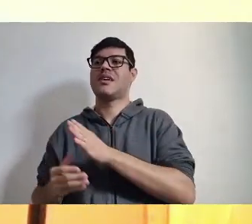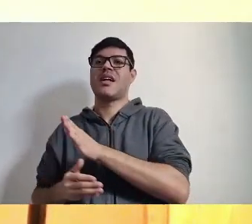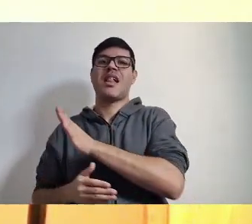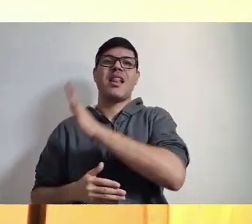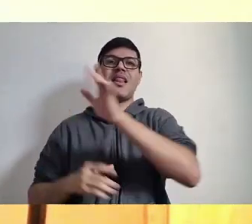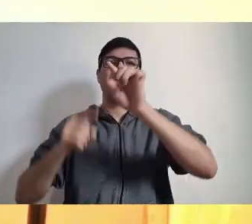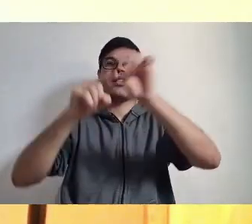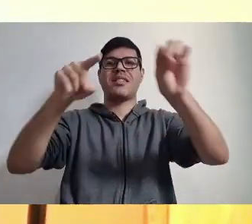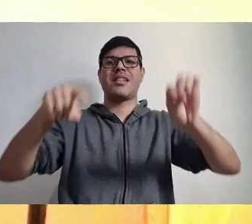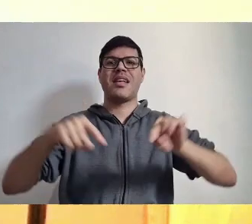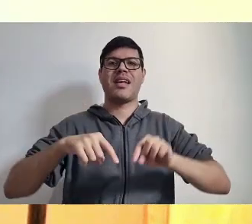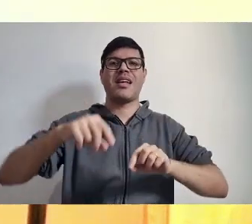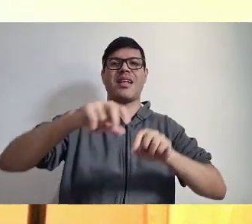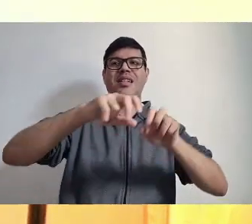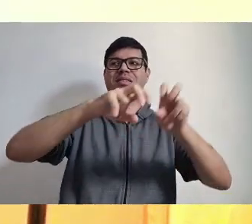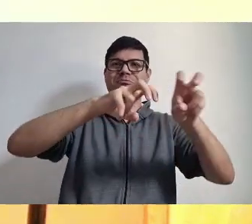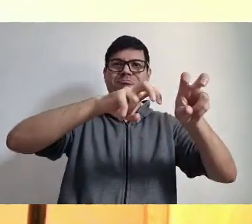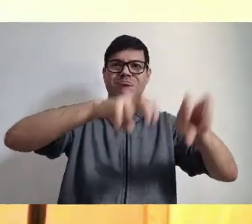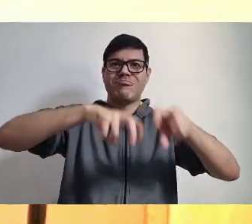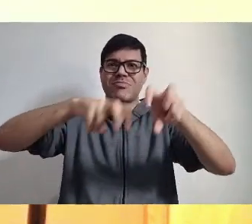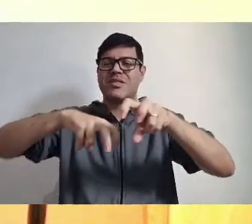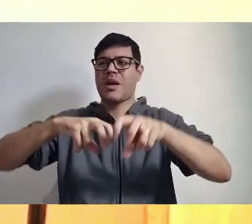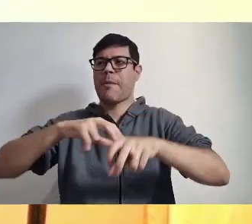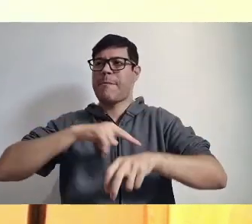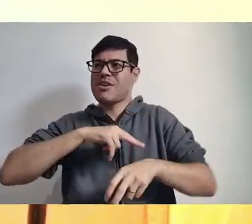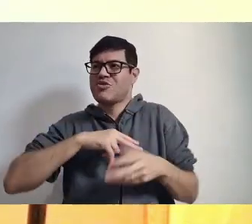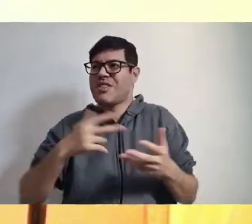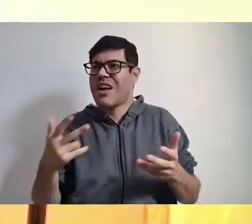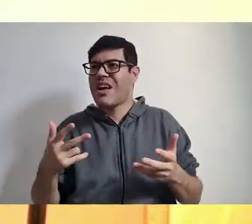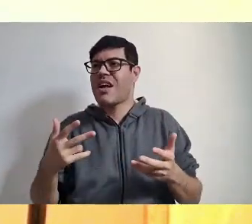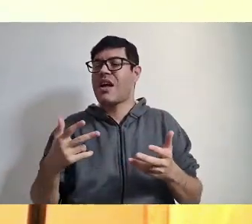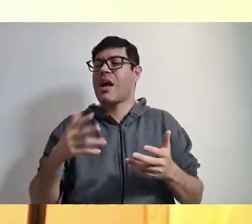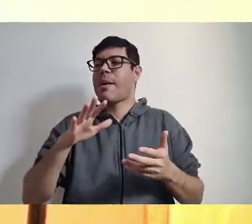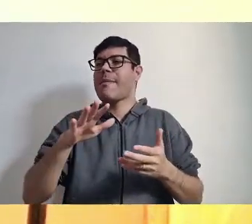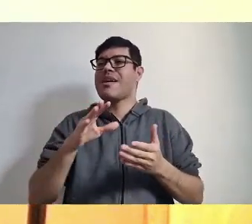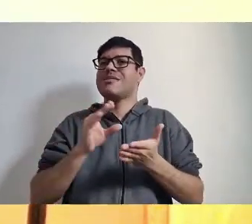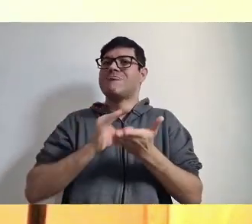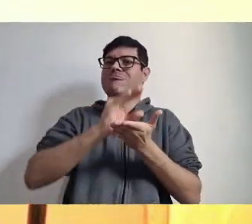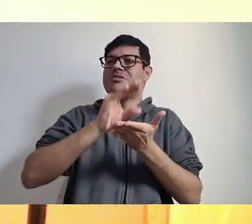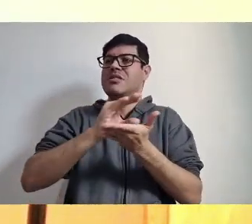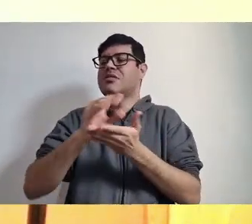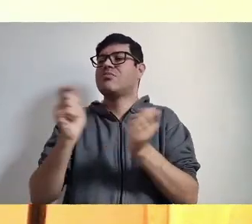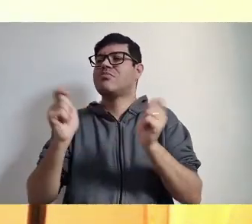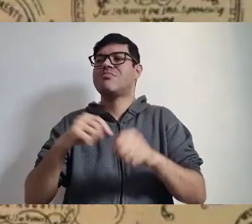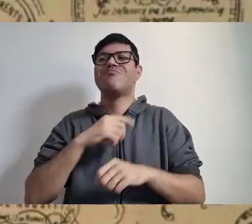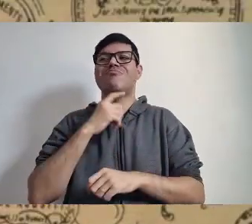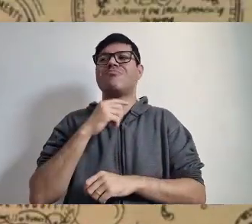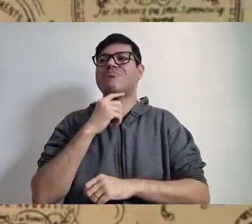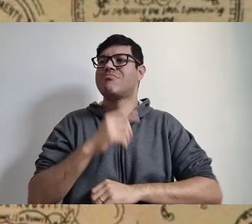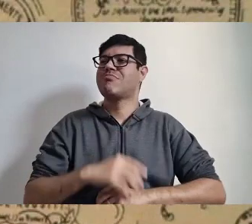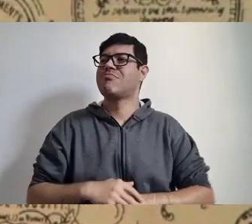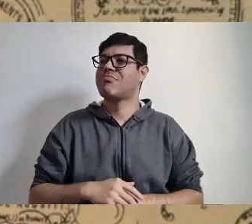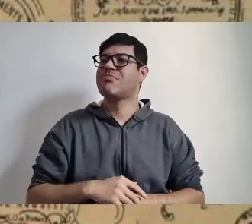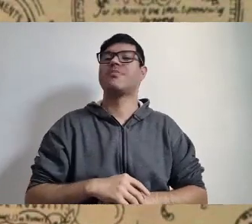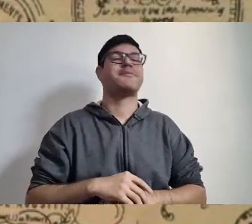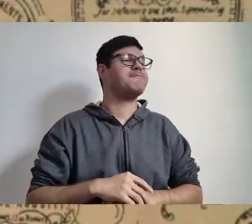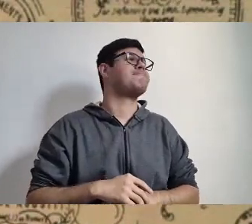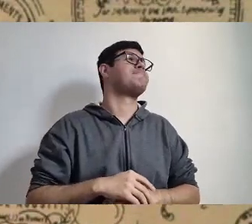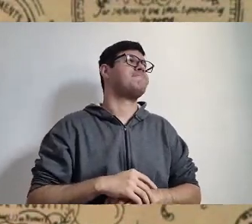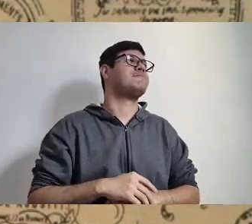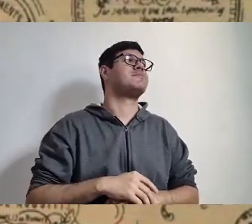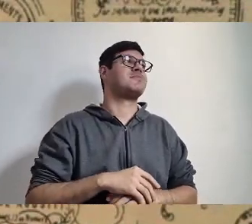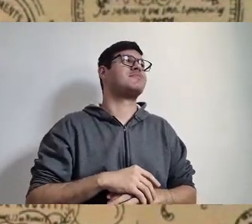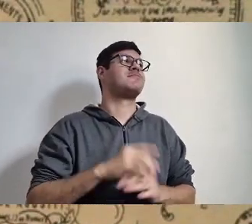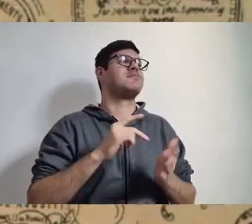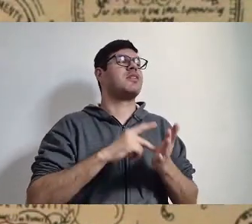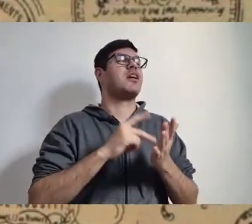particular. Não pode. A Santa Casa é a mesma coisa, você não pode pegar o dinheiro para mandar para lá. Lá na Câmara Municipal, a gente teve vereador que propôs